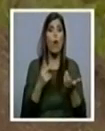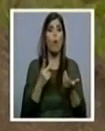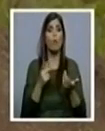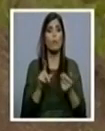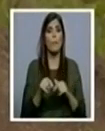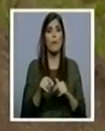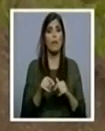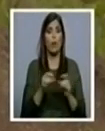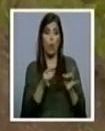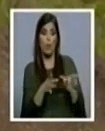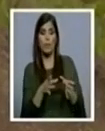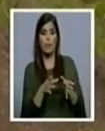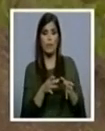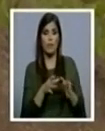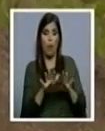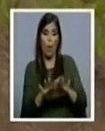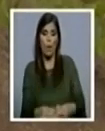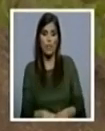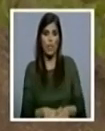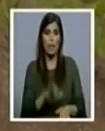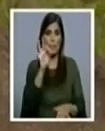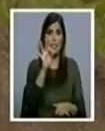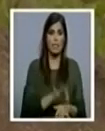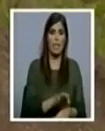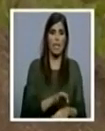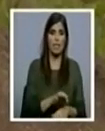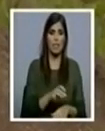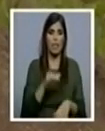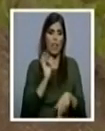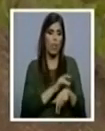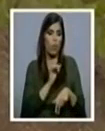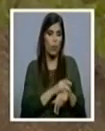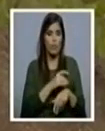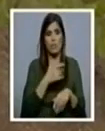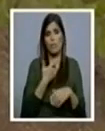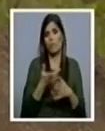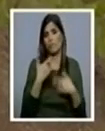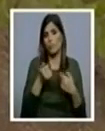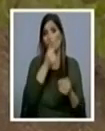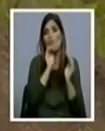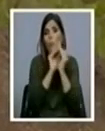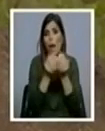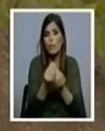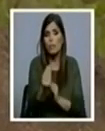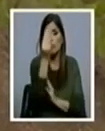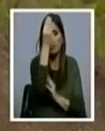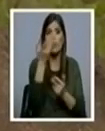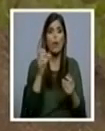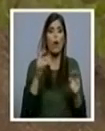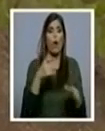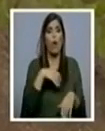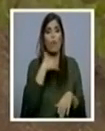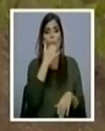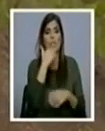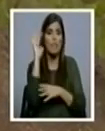ou para contrariar ou baixar a concentração de patógenos do tomateiro ou de patógenos